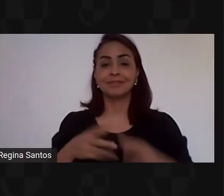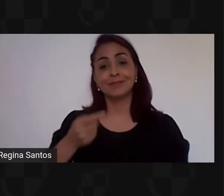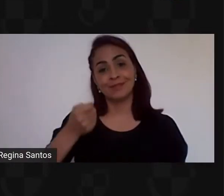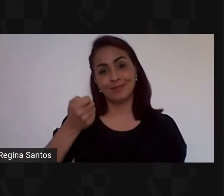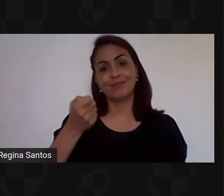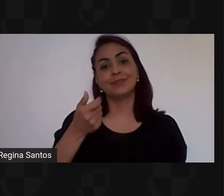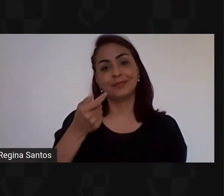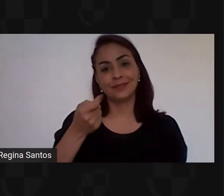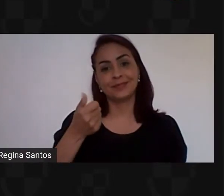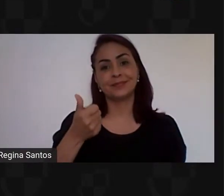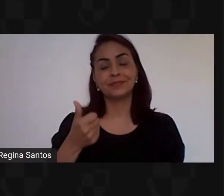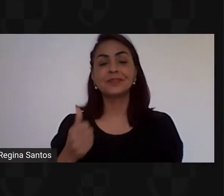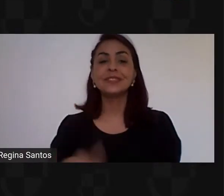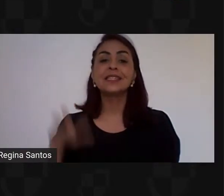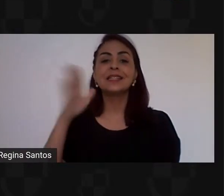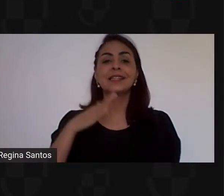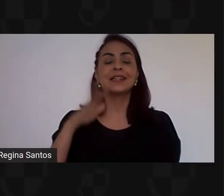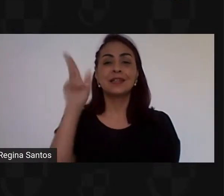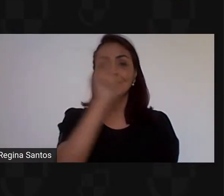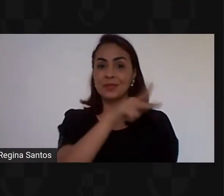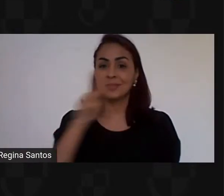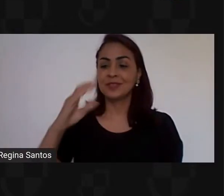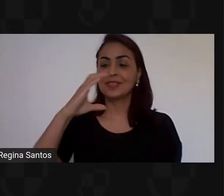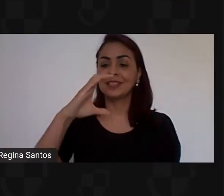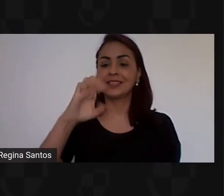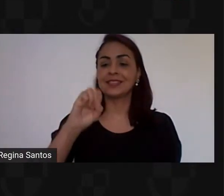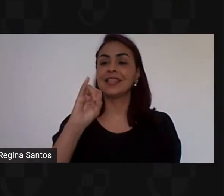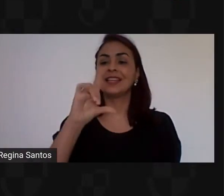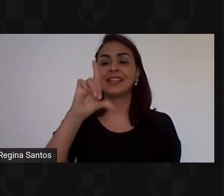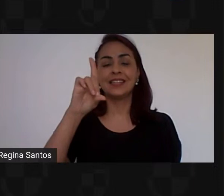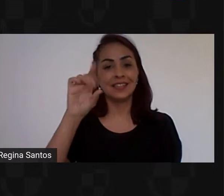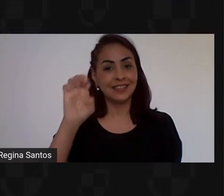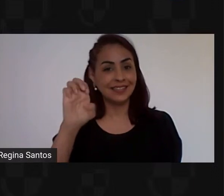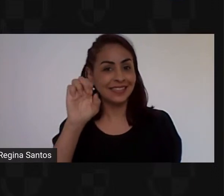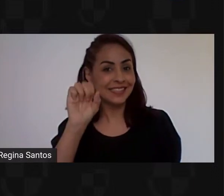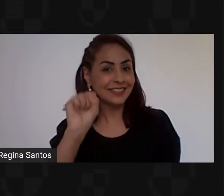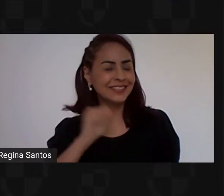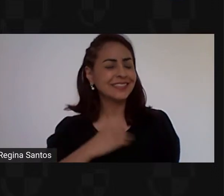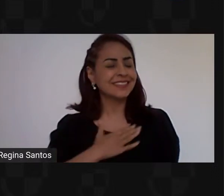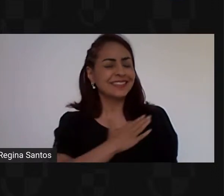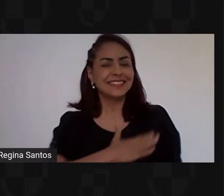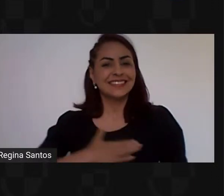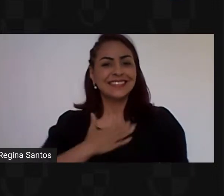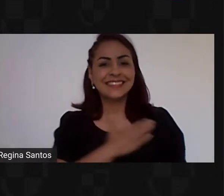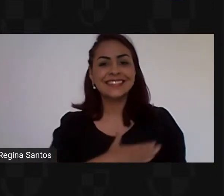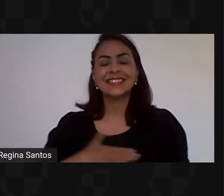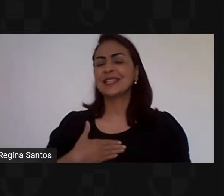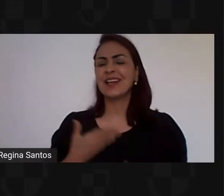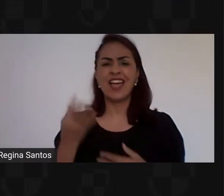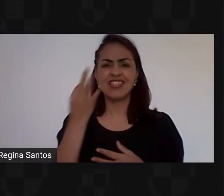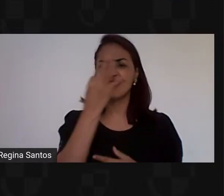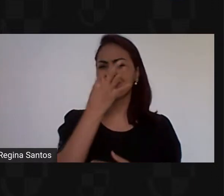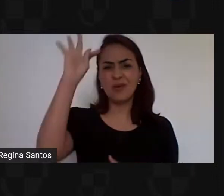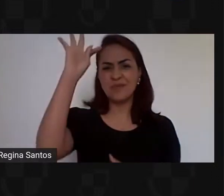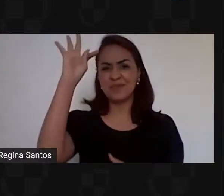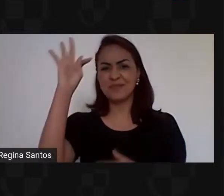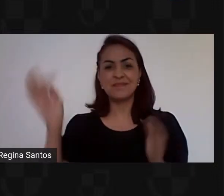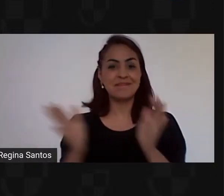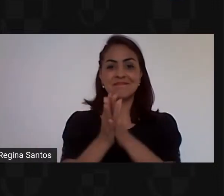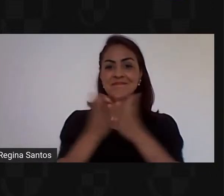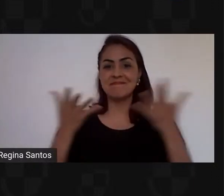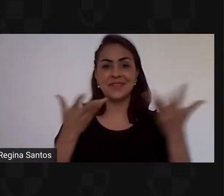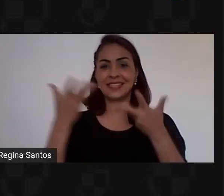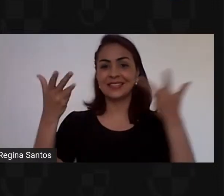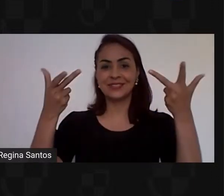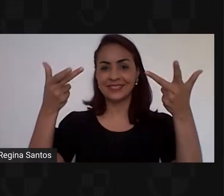Seild, que satisfação. Estão dizendo aqui que a Seild é top, que a Seild é show e que a sua emoção